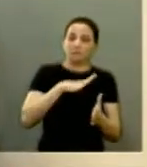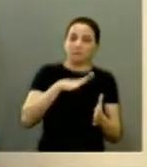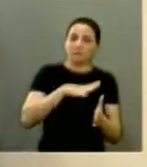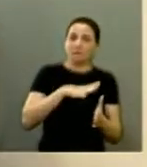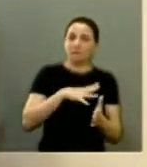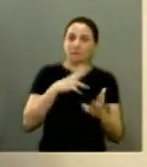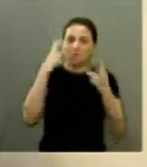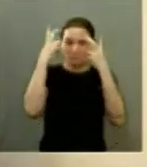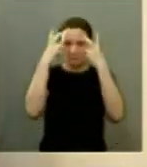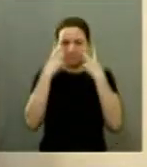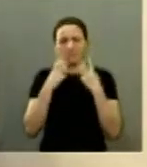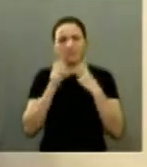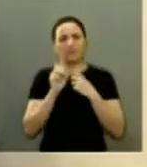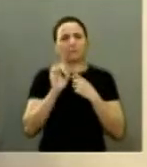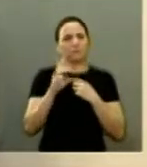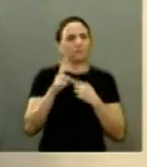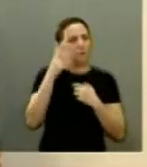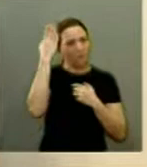cego não pode